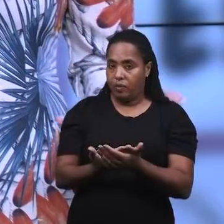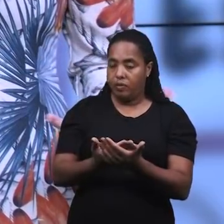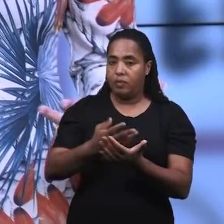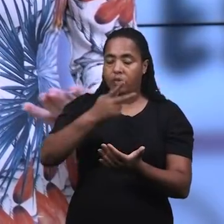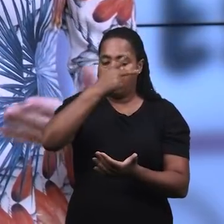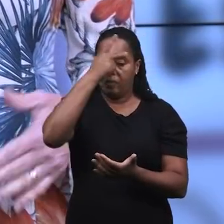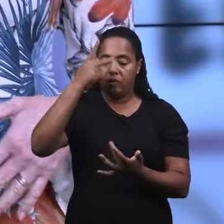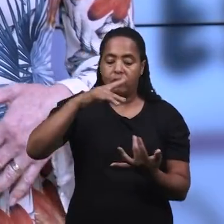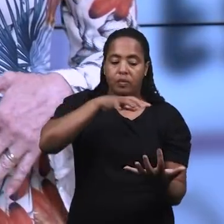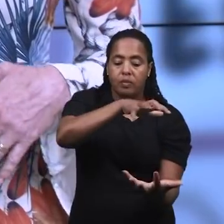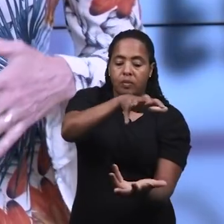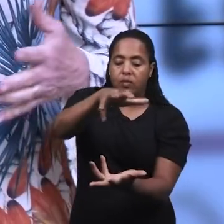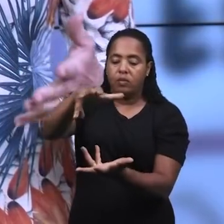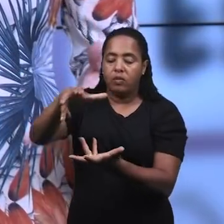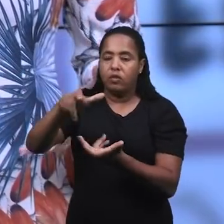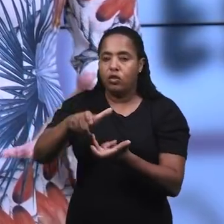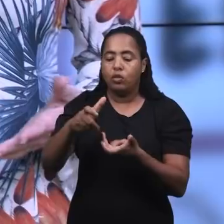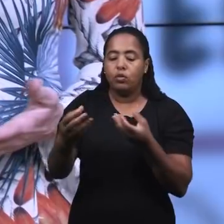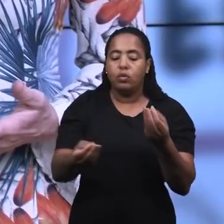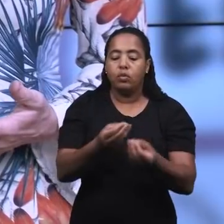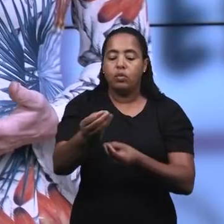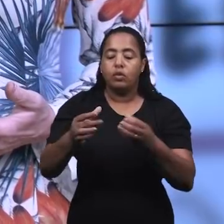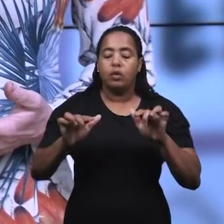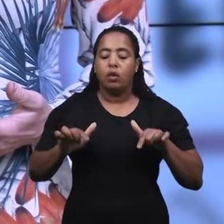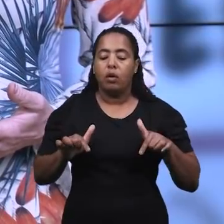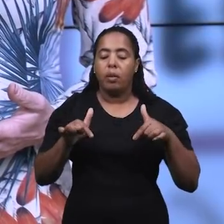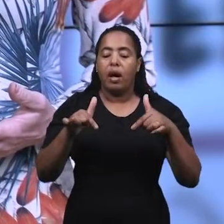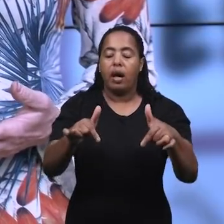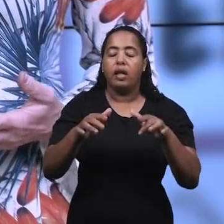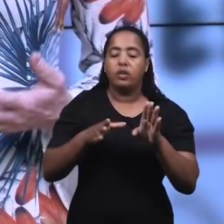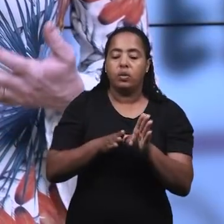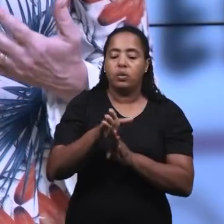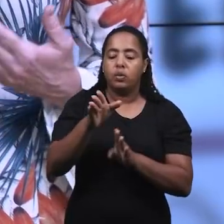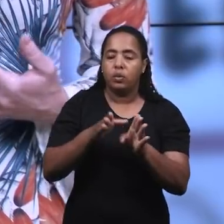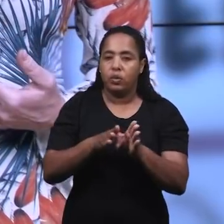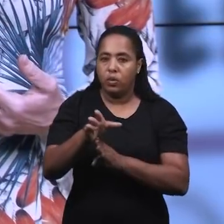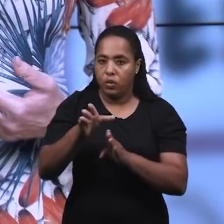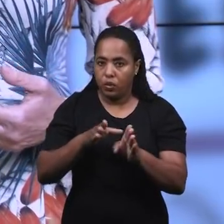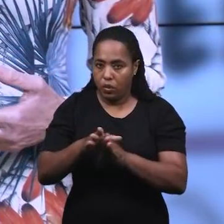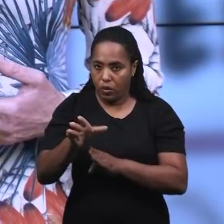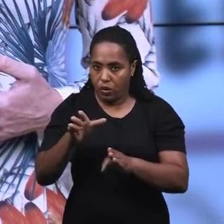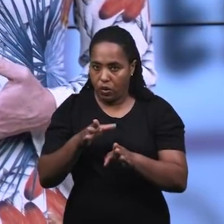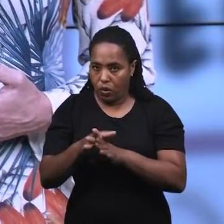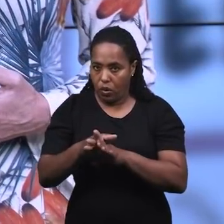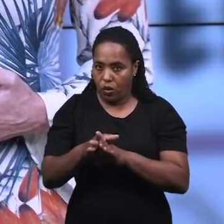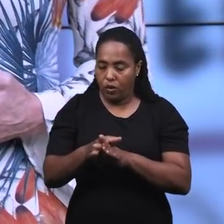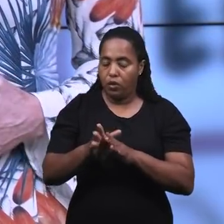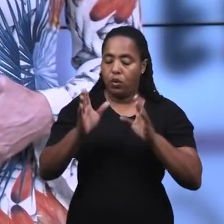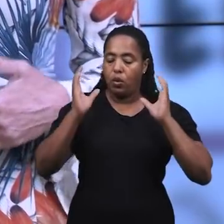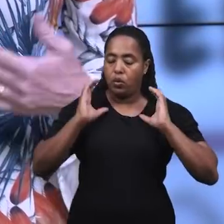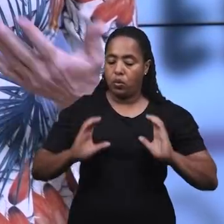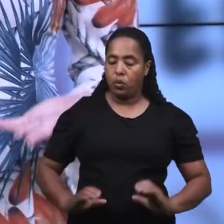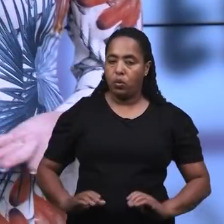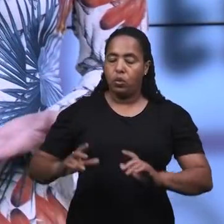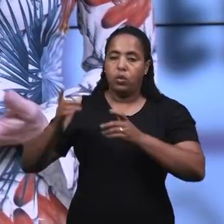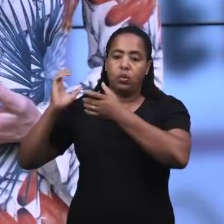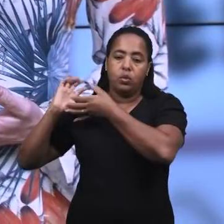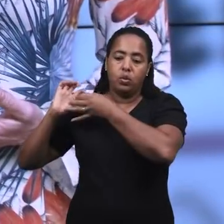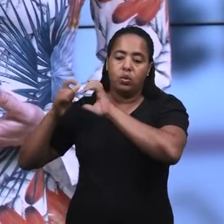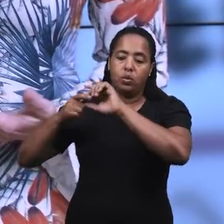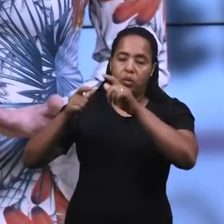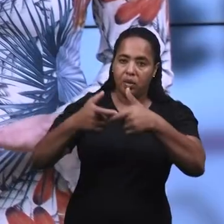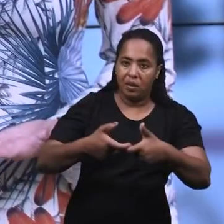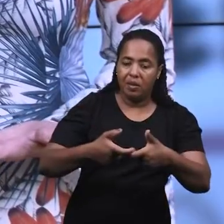sobre o mundo e sobre o seu funcionamento que orienta nossos hábitos, tradições,